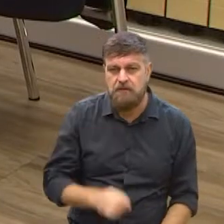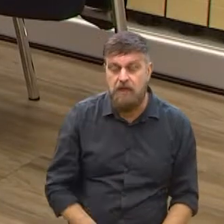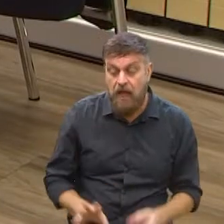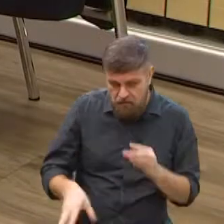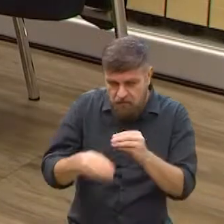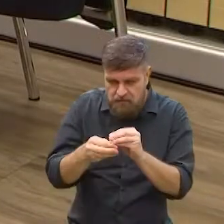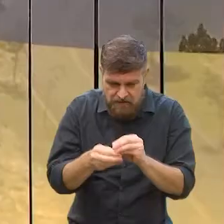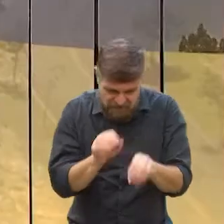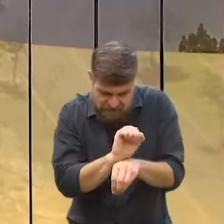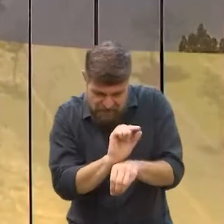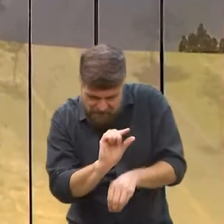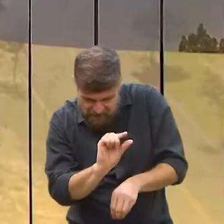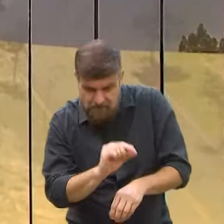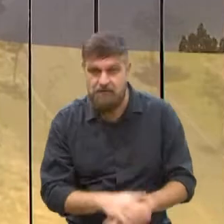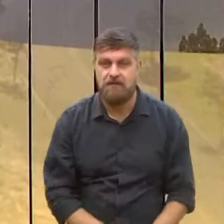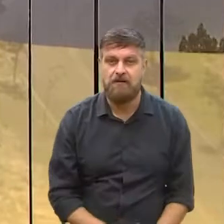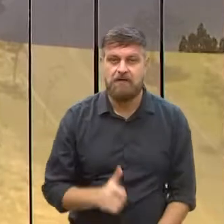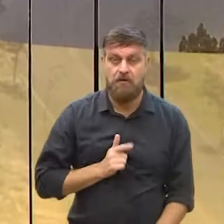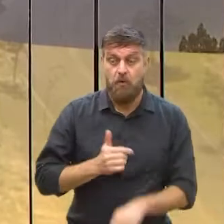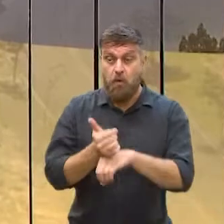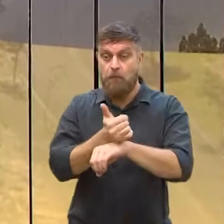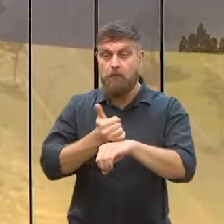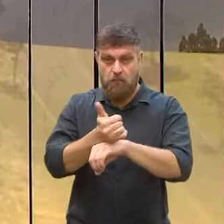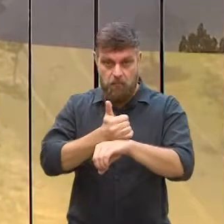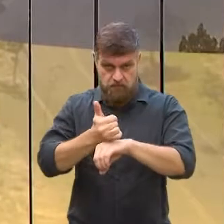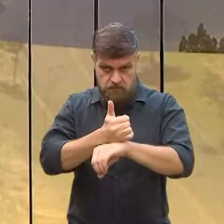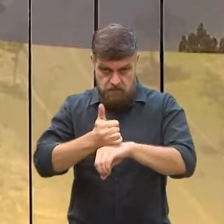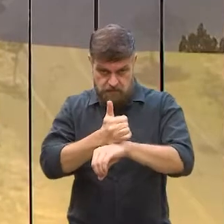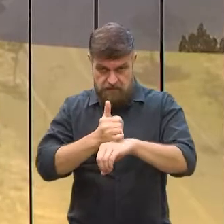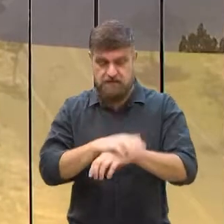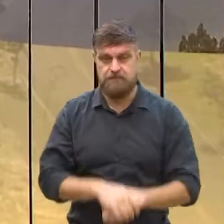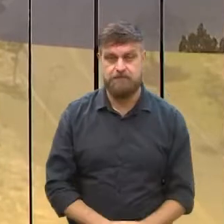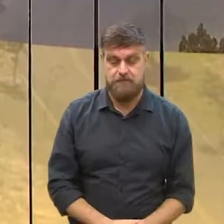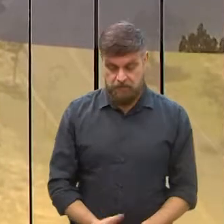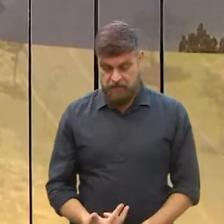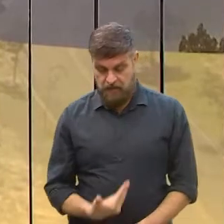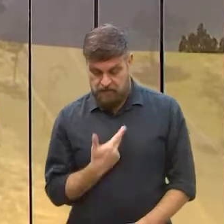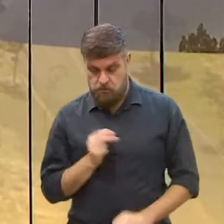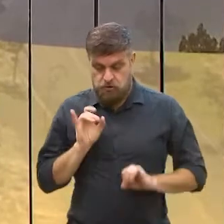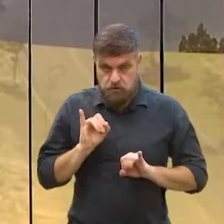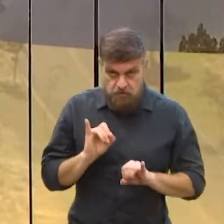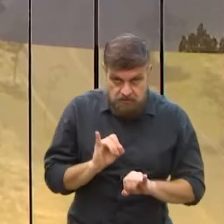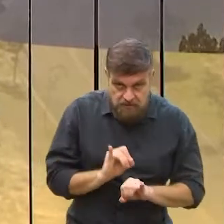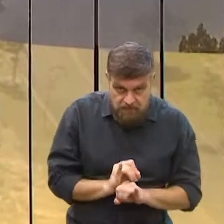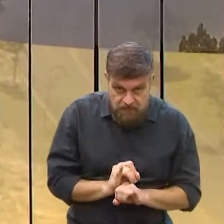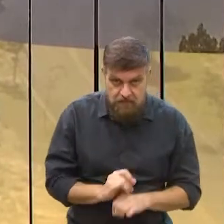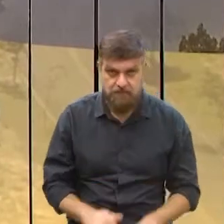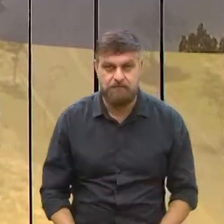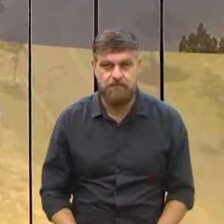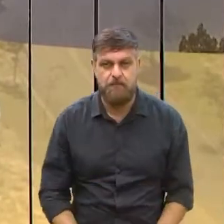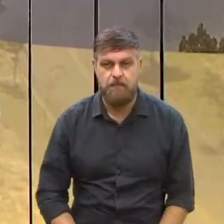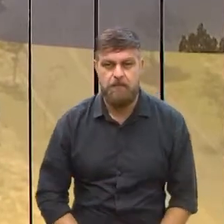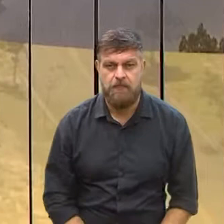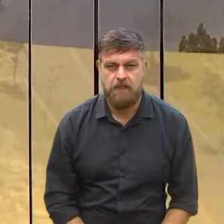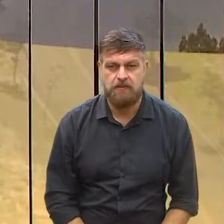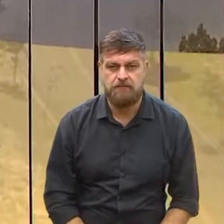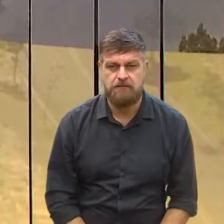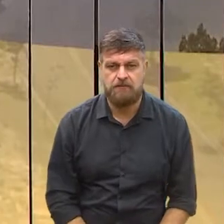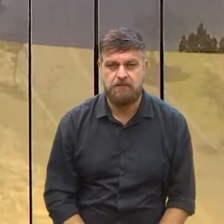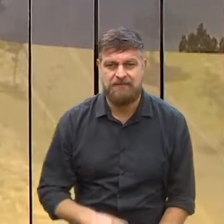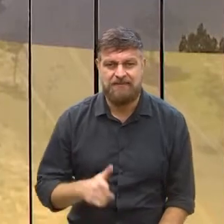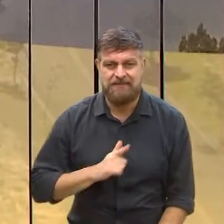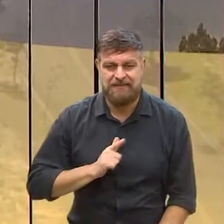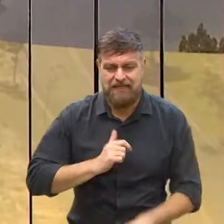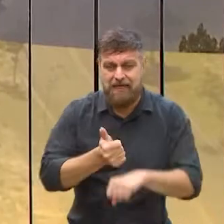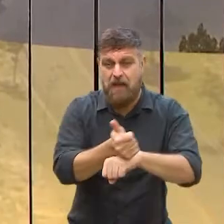completando, sobre os profissionais. Na cirurgia de obesidade, assim como para as cirurgias, existem